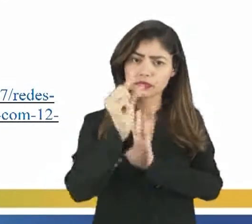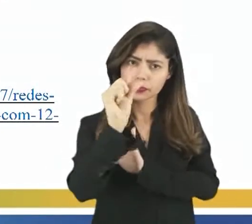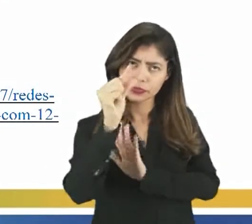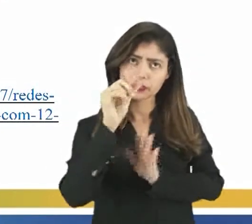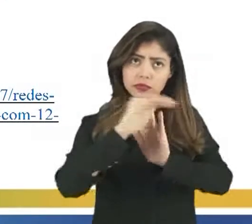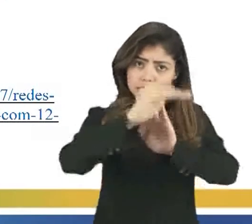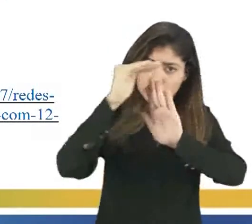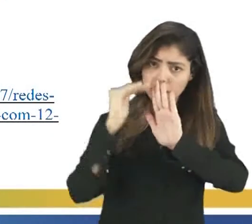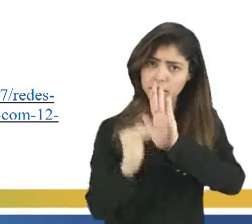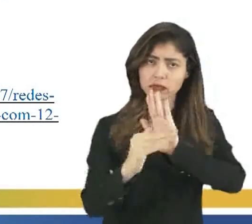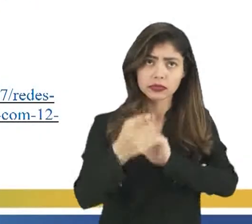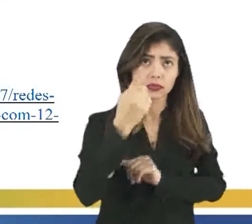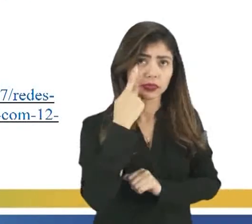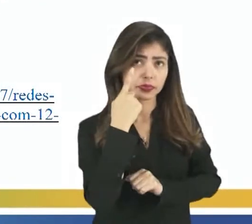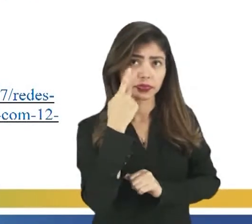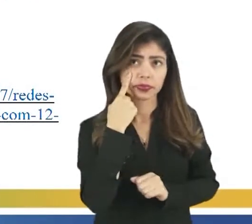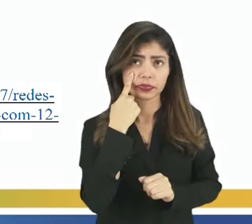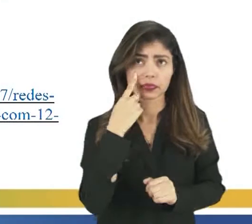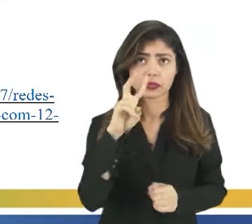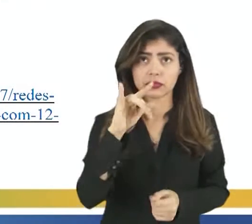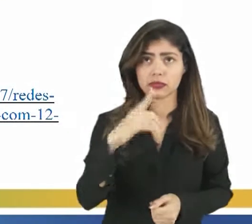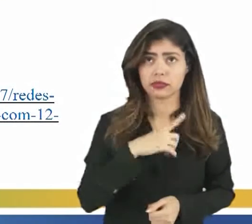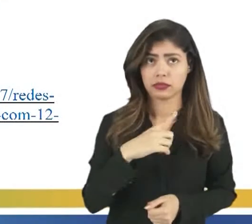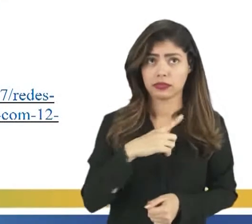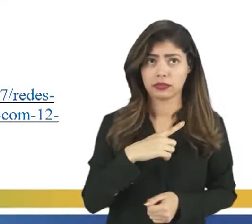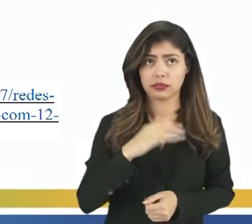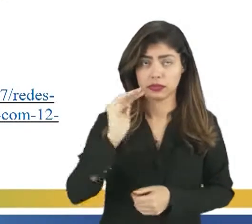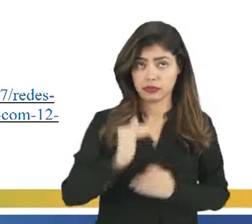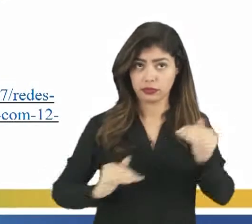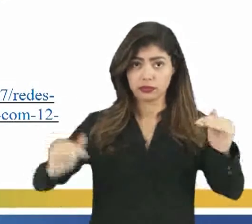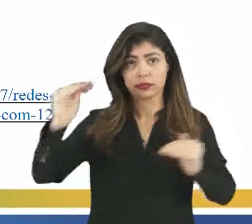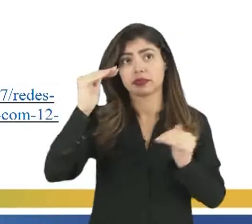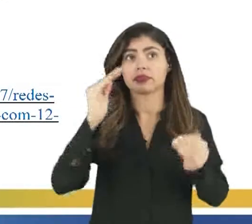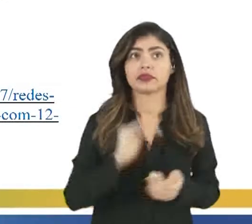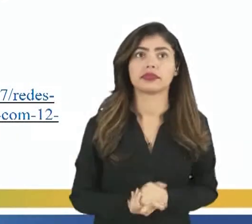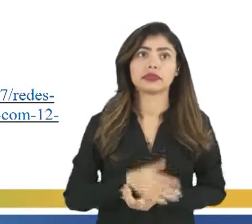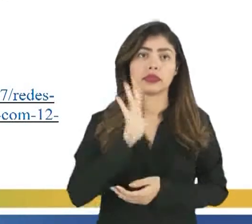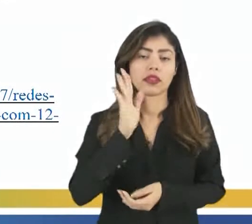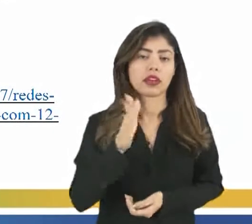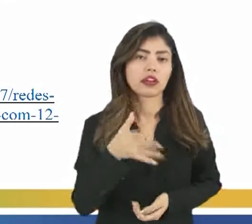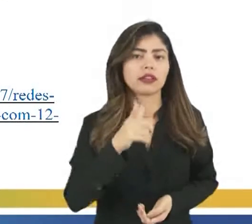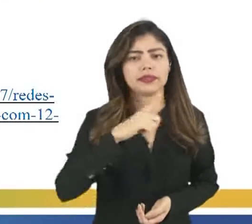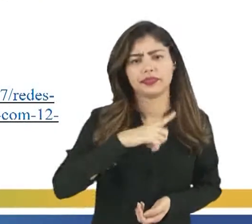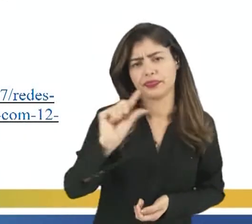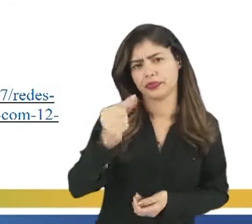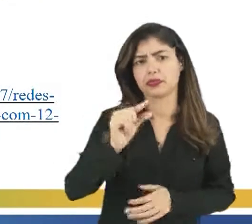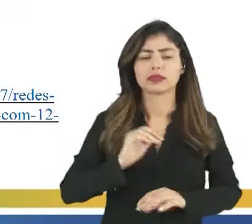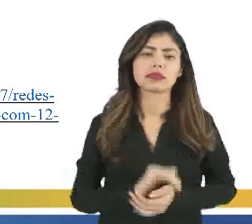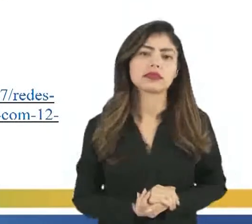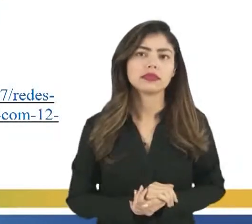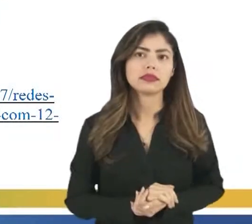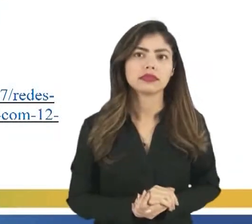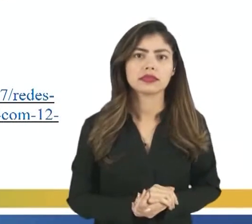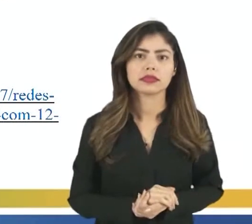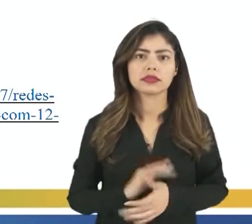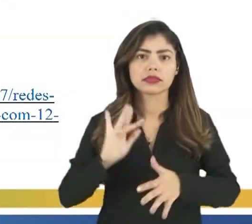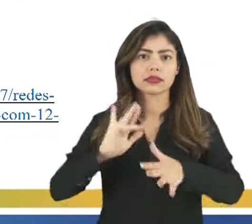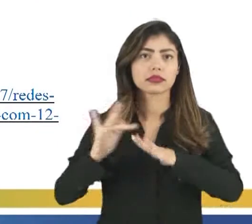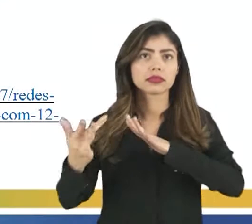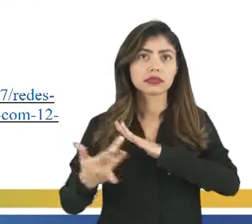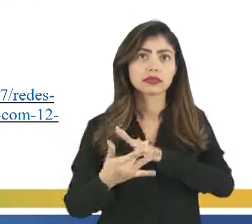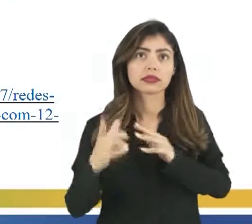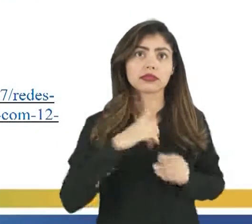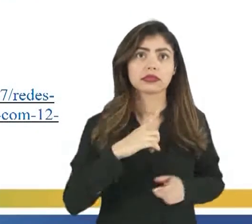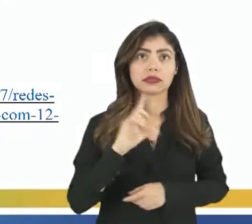reportagem abaixo para perceber os itens que tratamos acima. Então, nós já temos aí uma pequena reportagem.